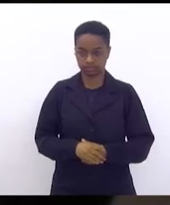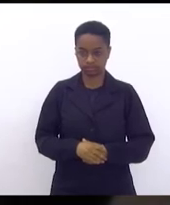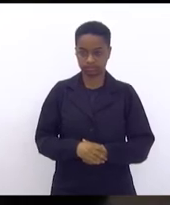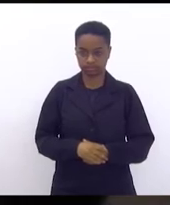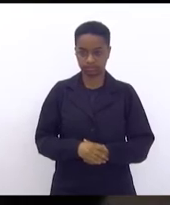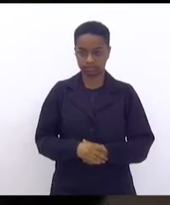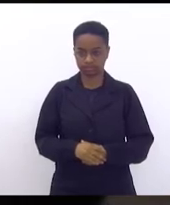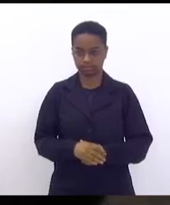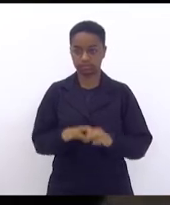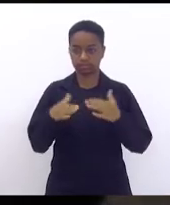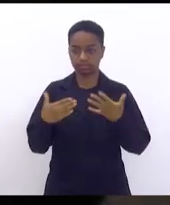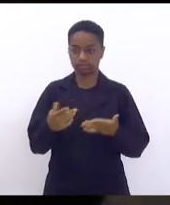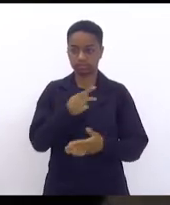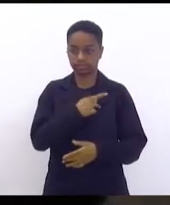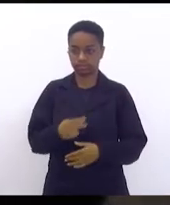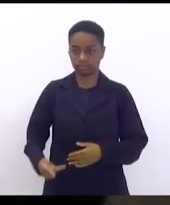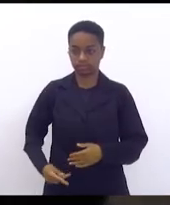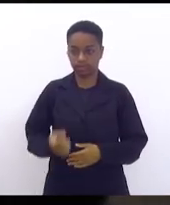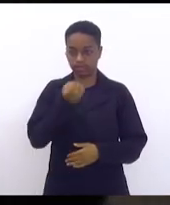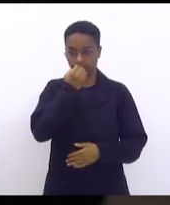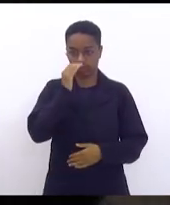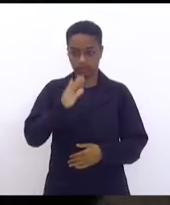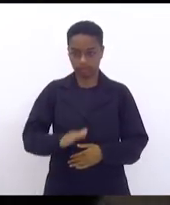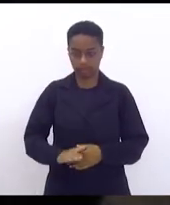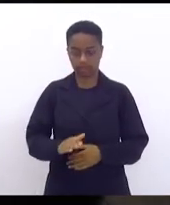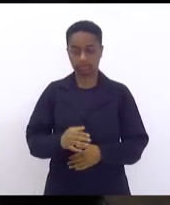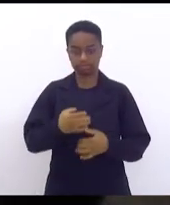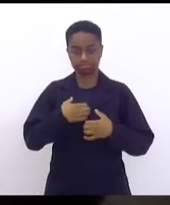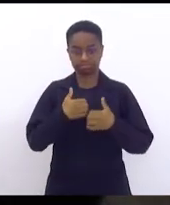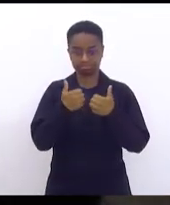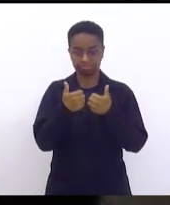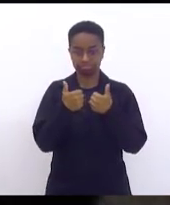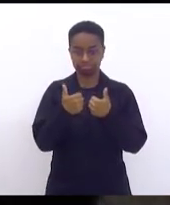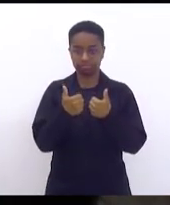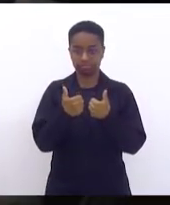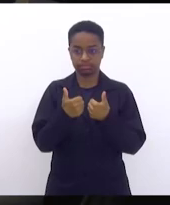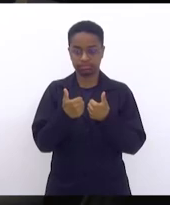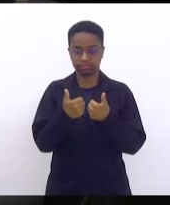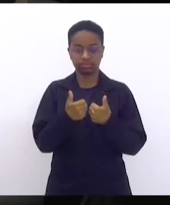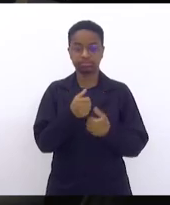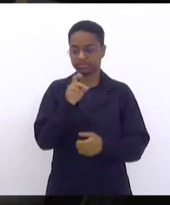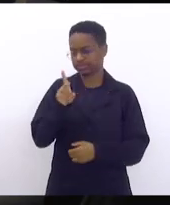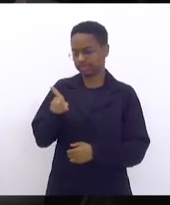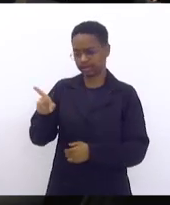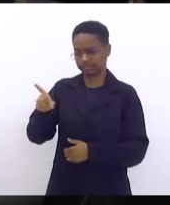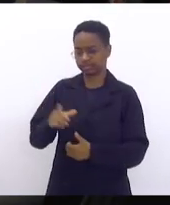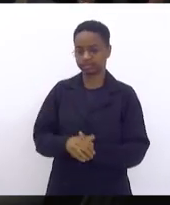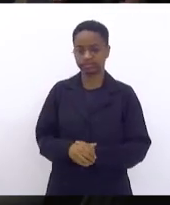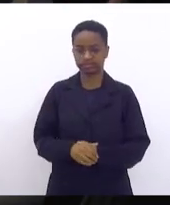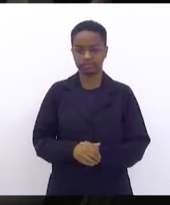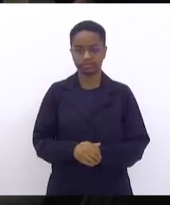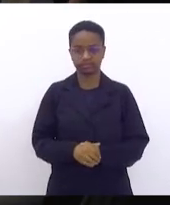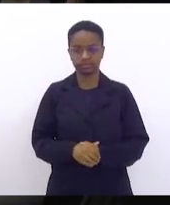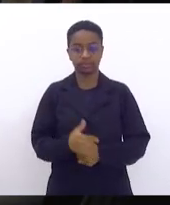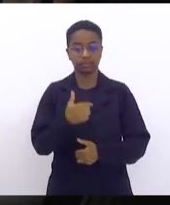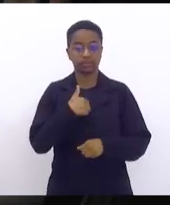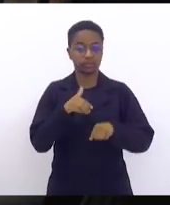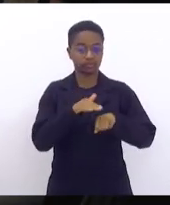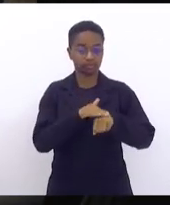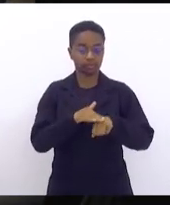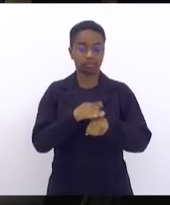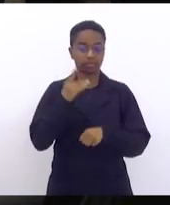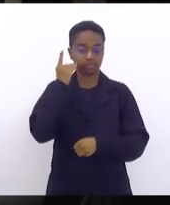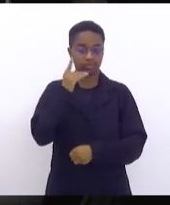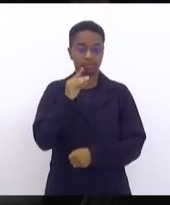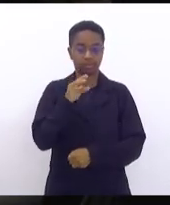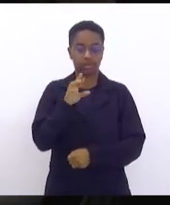Senhor presidente, boa tarde. Bem disposto. Sempre. Conversava agora com o deputado Rodrigo